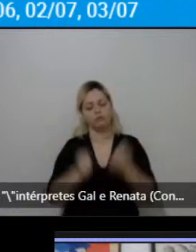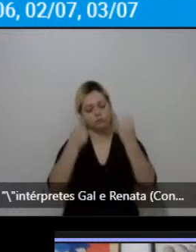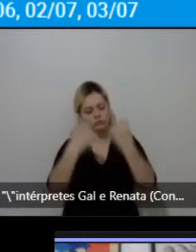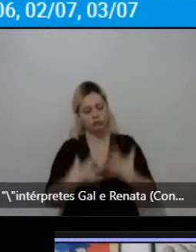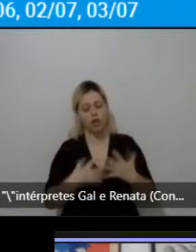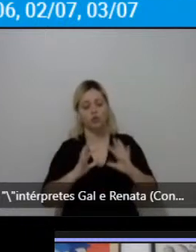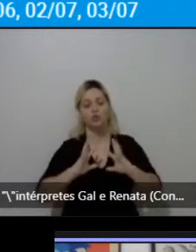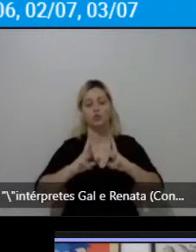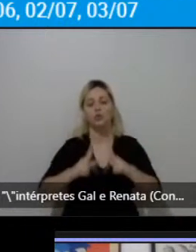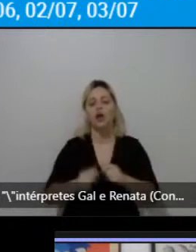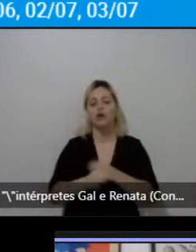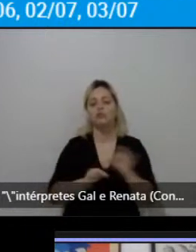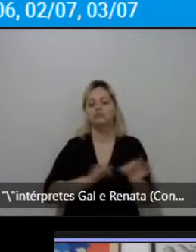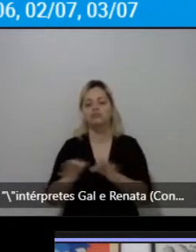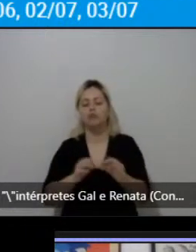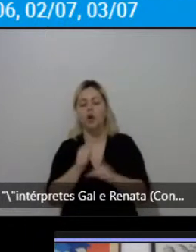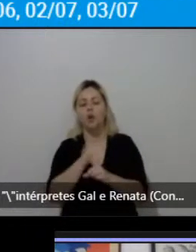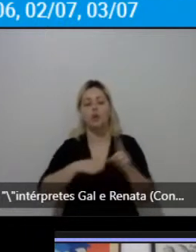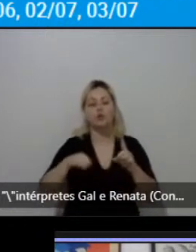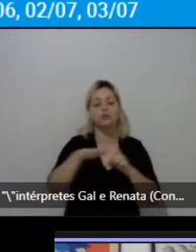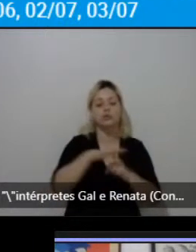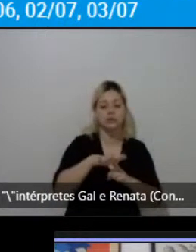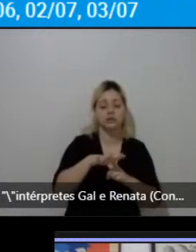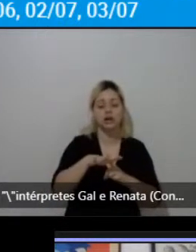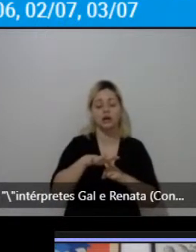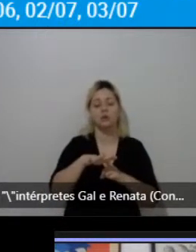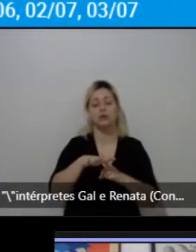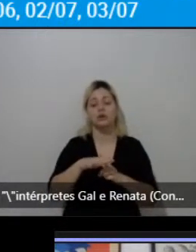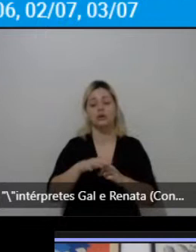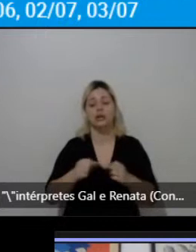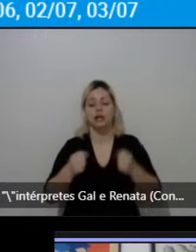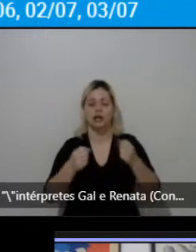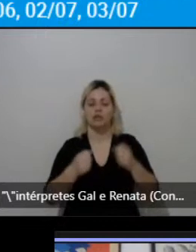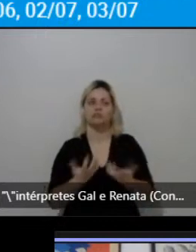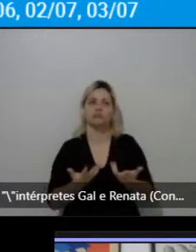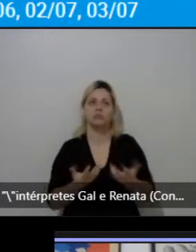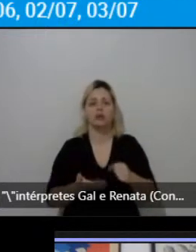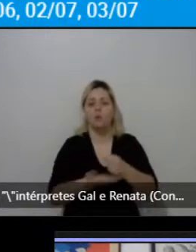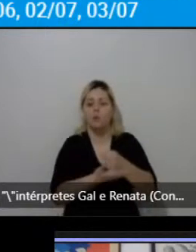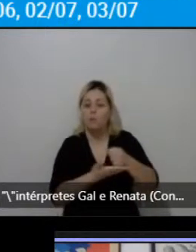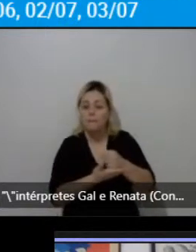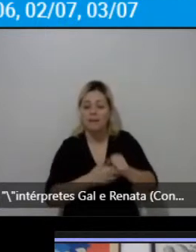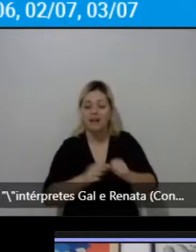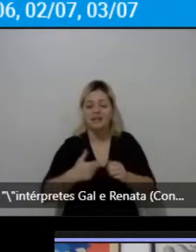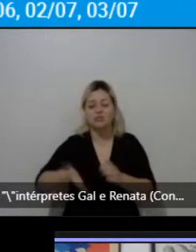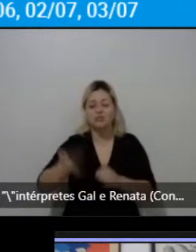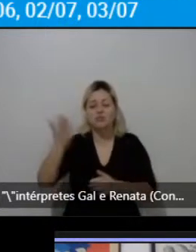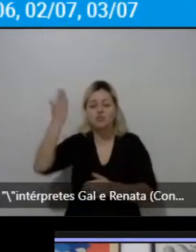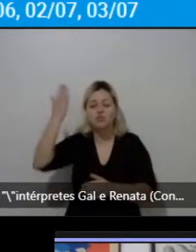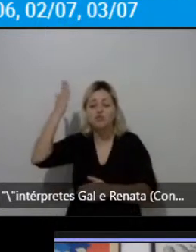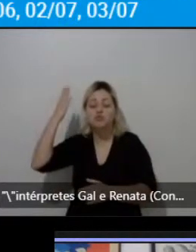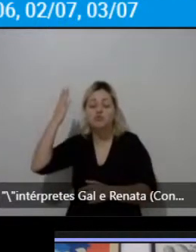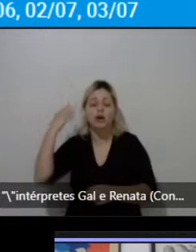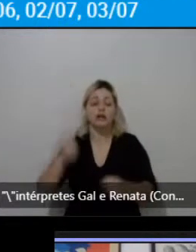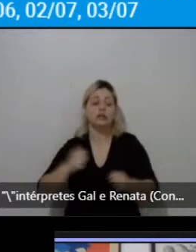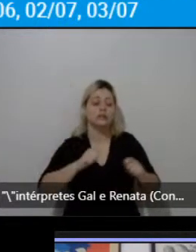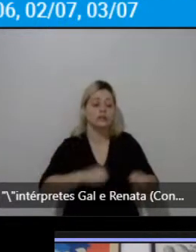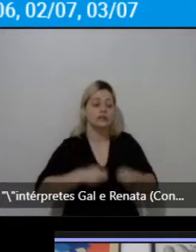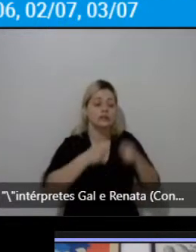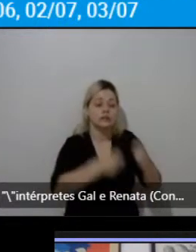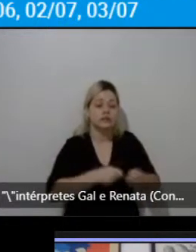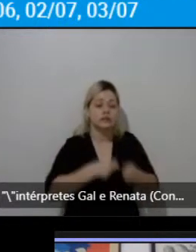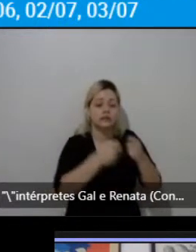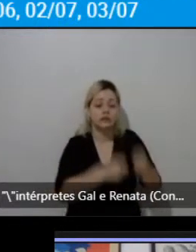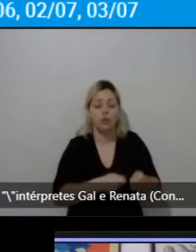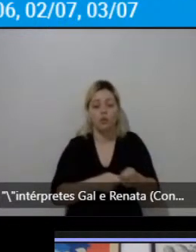movimentos sociais também, eles são reestruturações de outras lutas que foram sendo configuradas nesses territórios. É uma